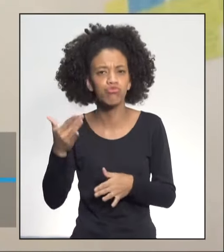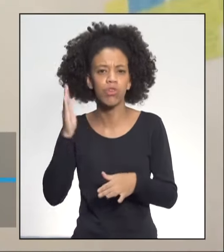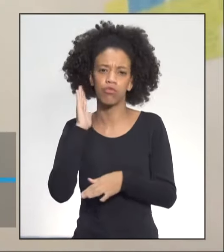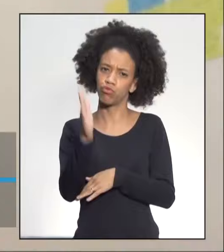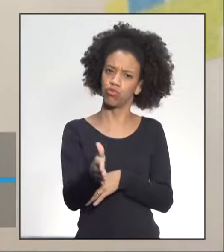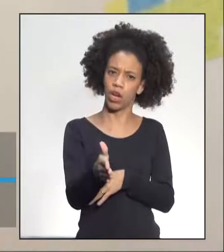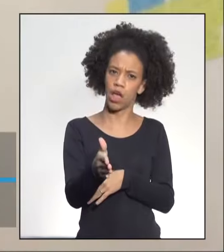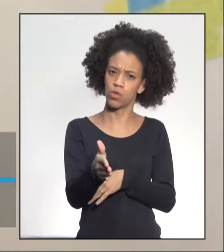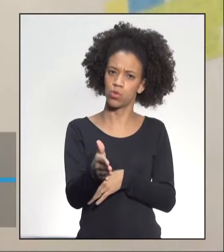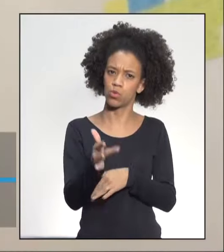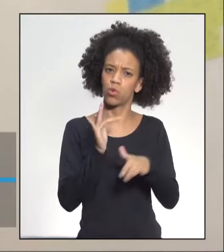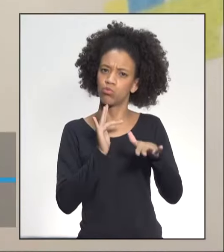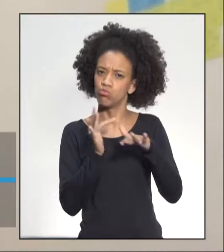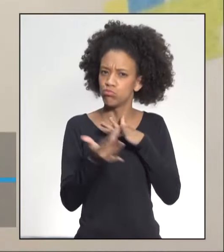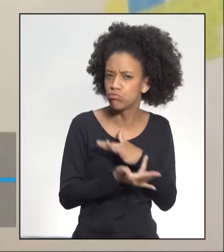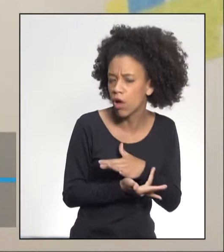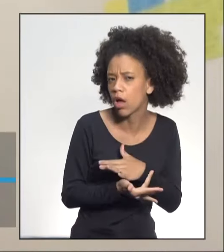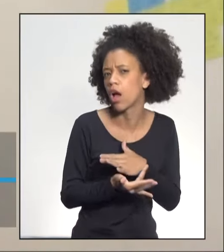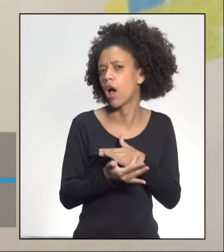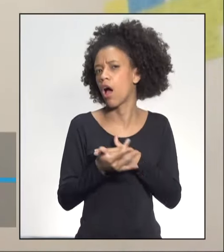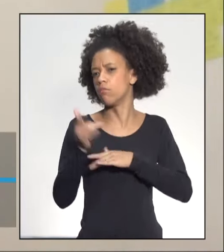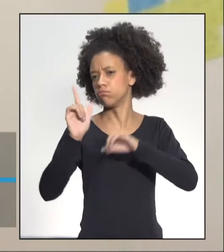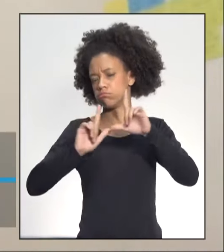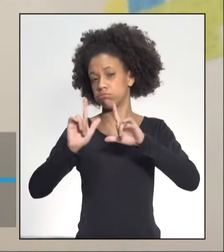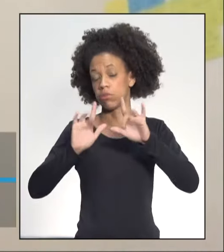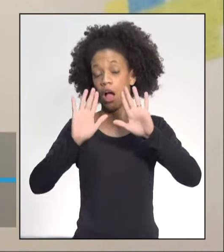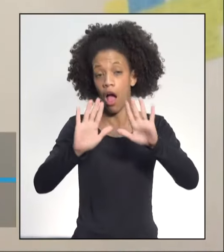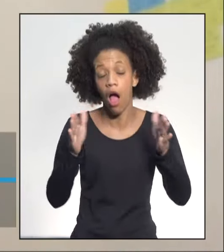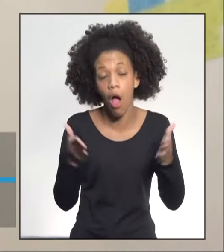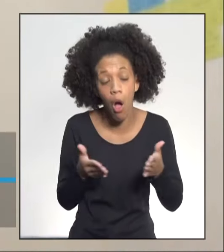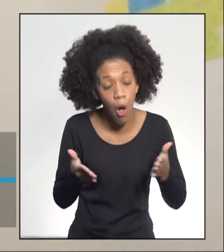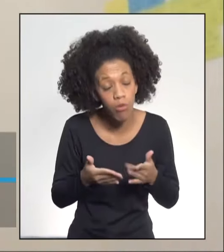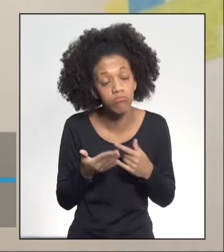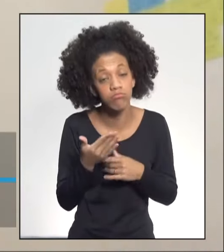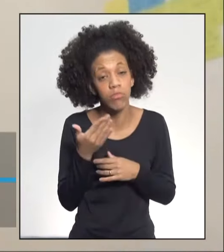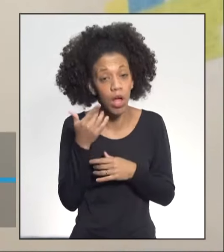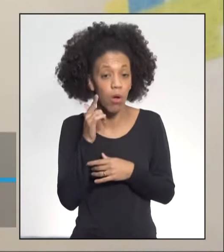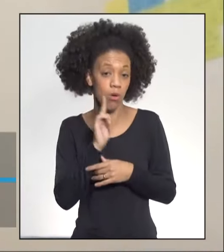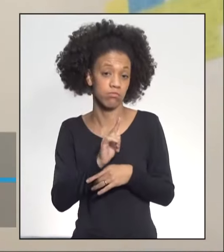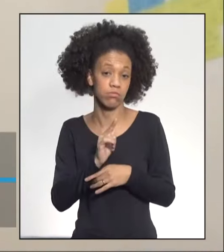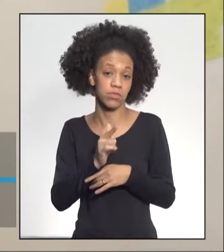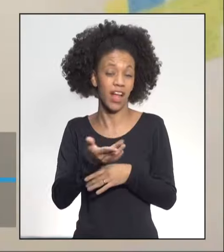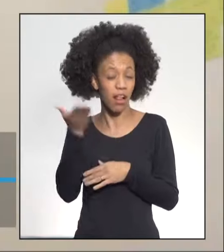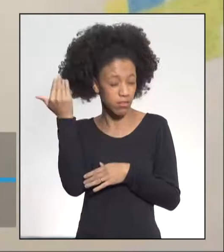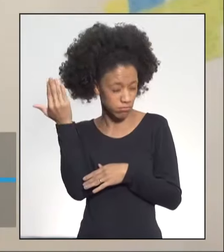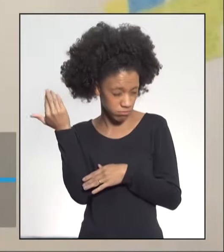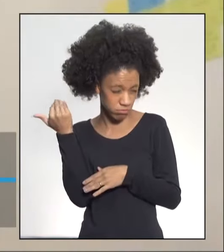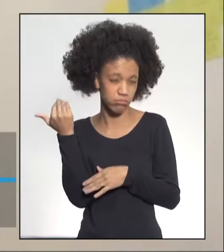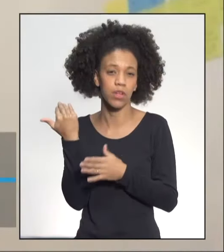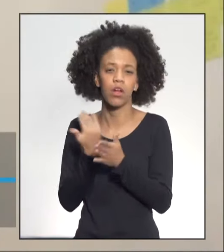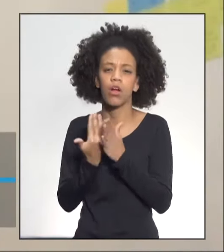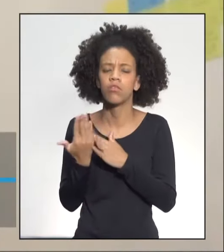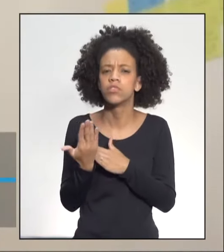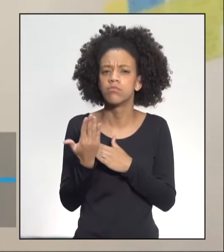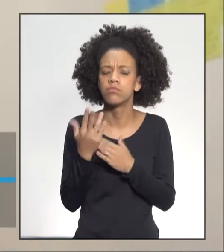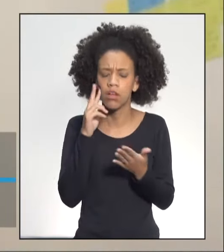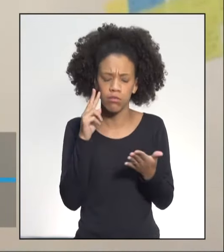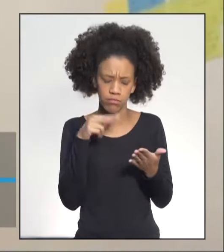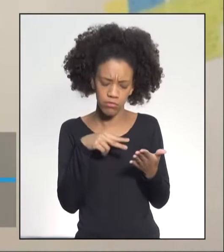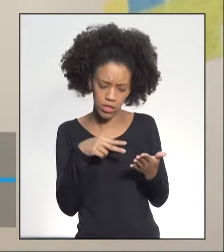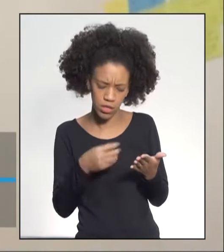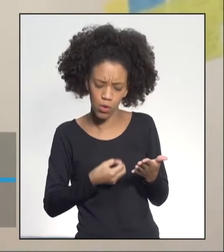oficial de comunicação. Hoje, a gente consegue, nem alguém falou lá no começo, ouvir uma notícia pela